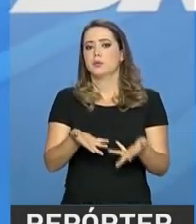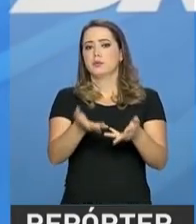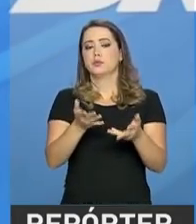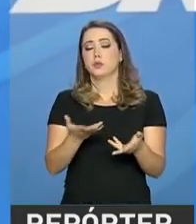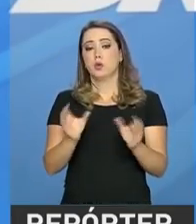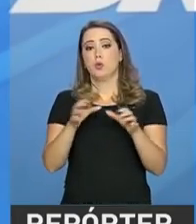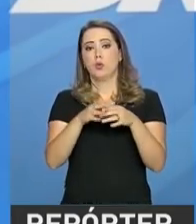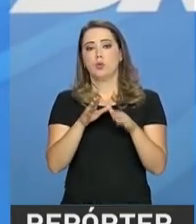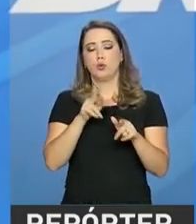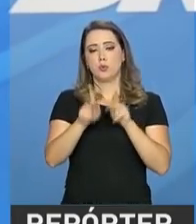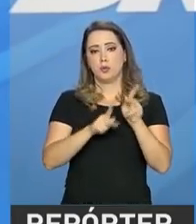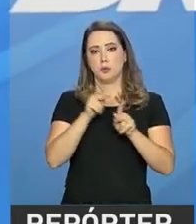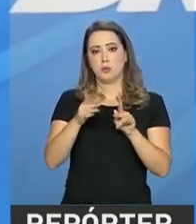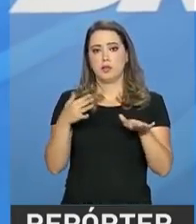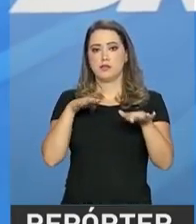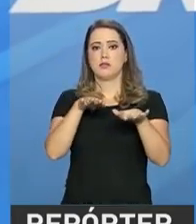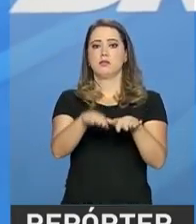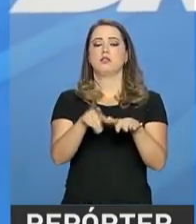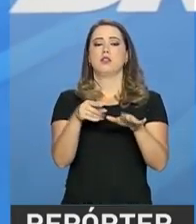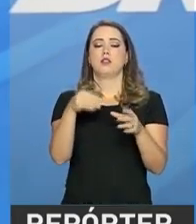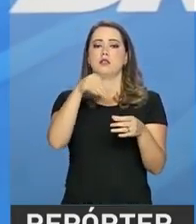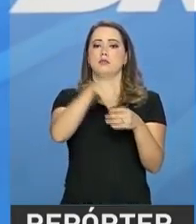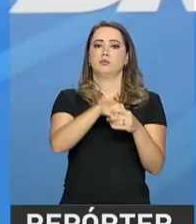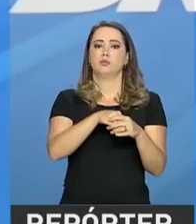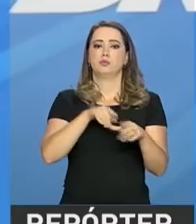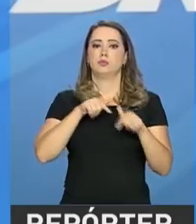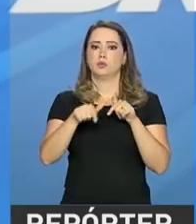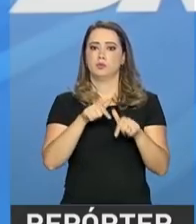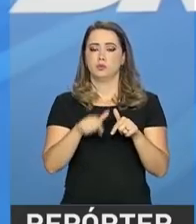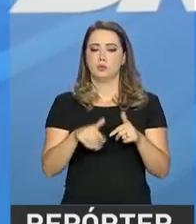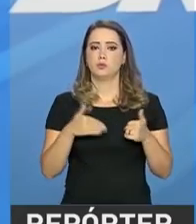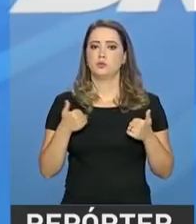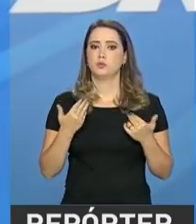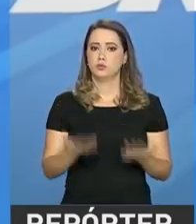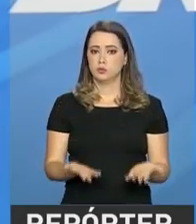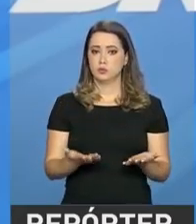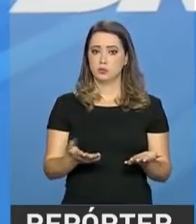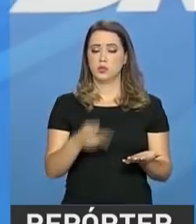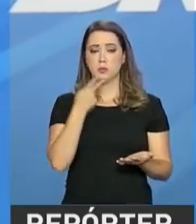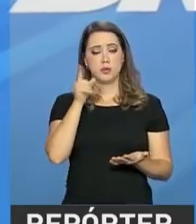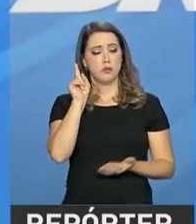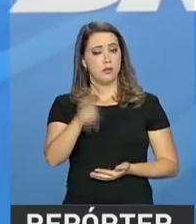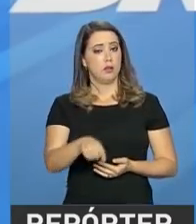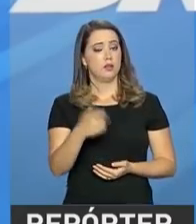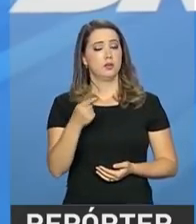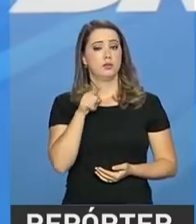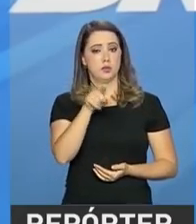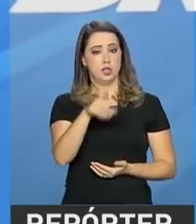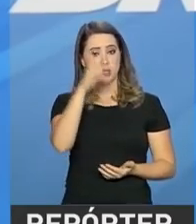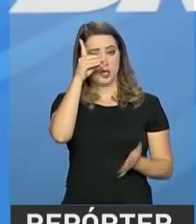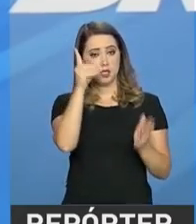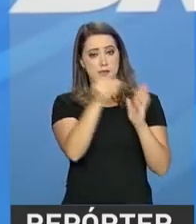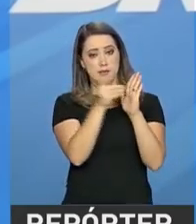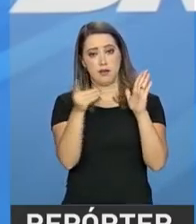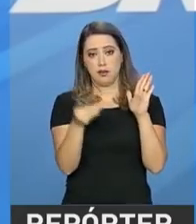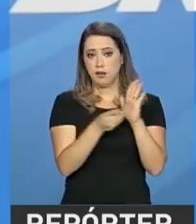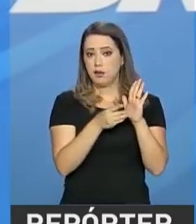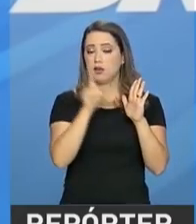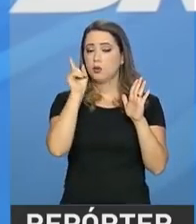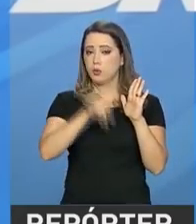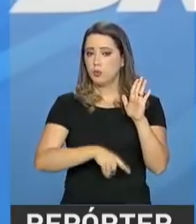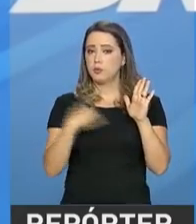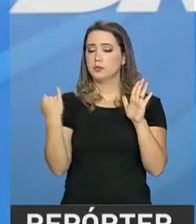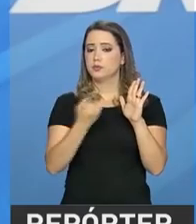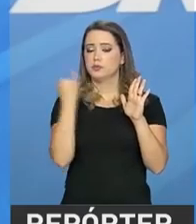negra brasileira no mercado de trabalho destaco ainda que este decreto se instrumentalizar